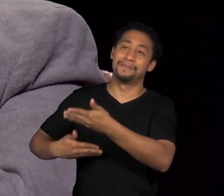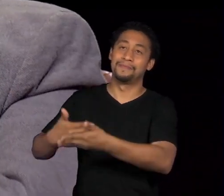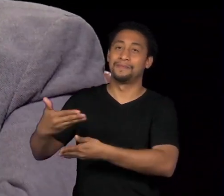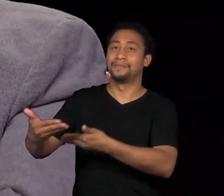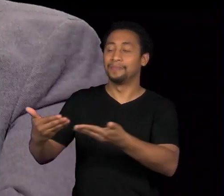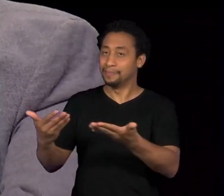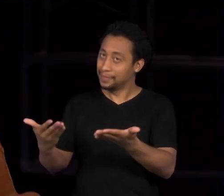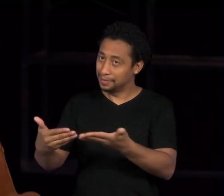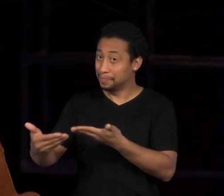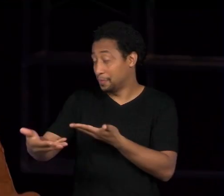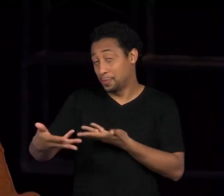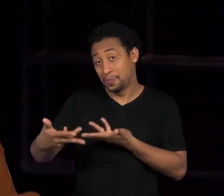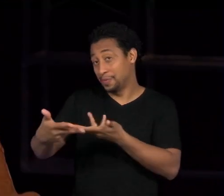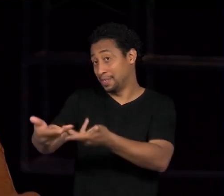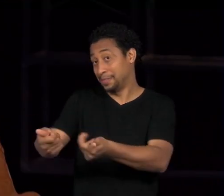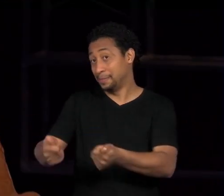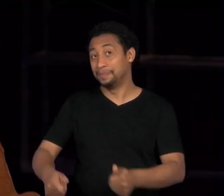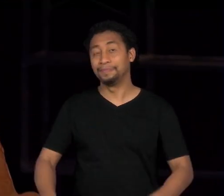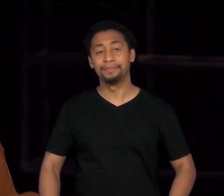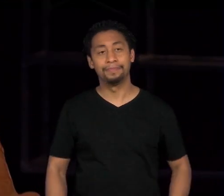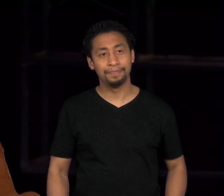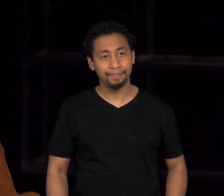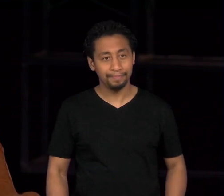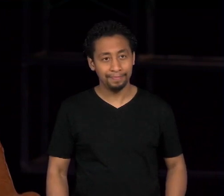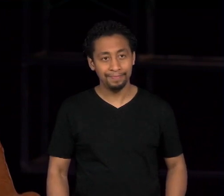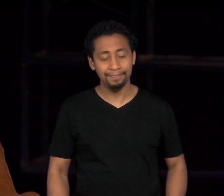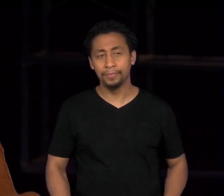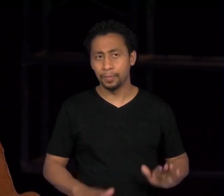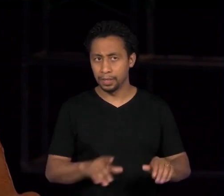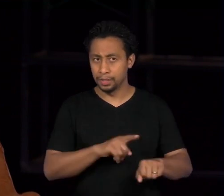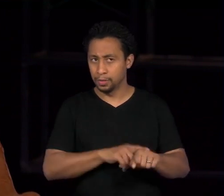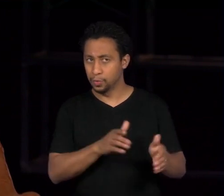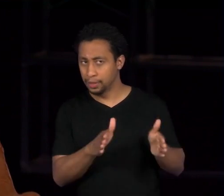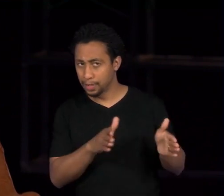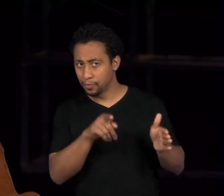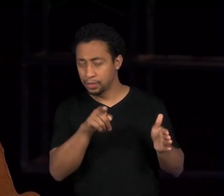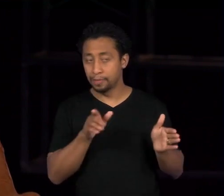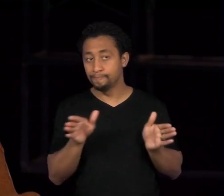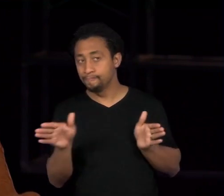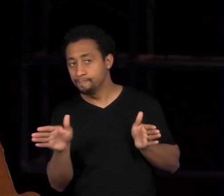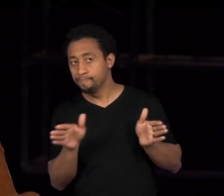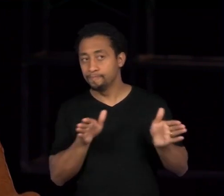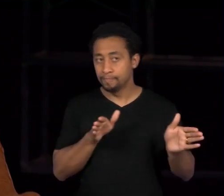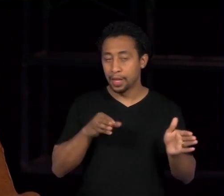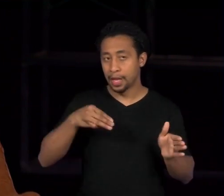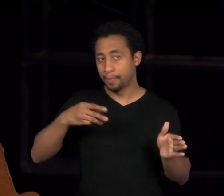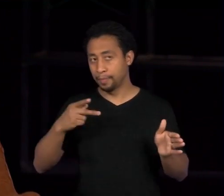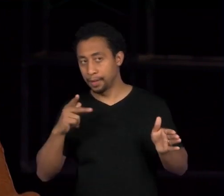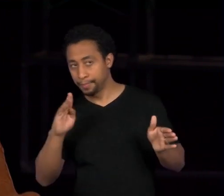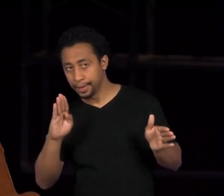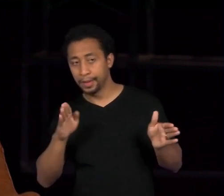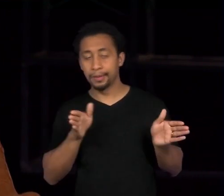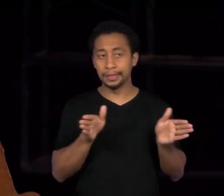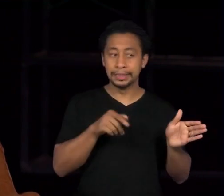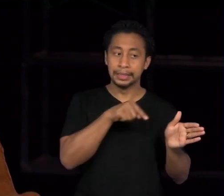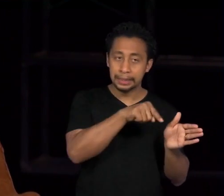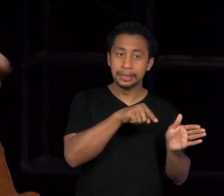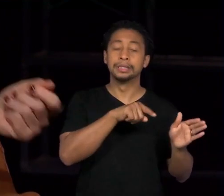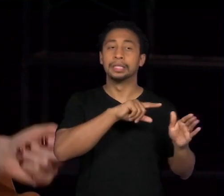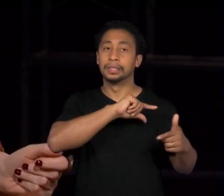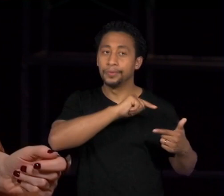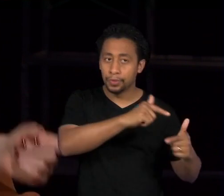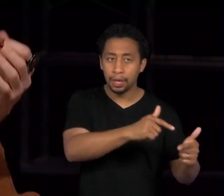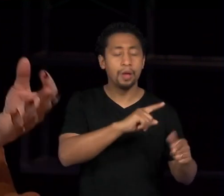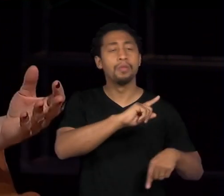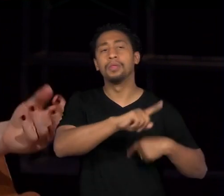com o mesmo convite mas por um tempo você ficou ainda entre o erudito e o popular em que momento você decidiu se dedicar de corpo e